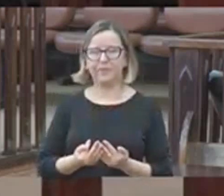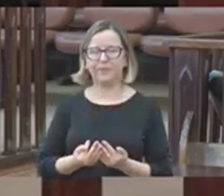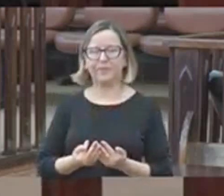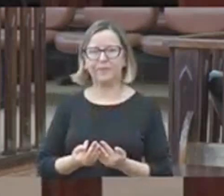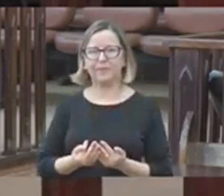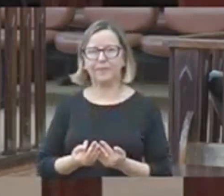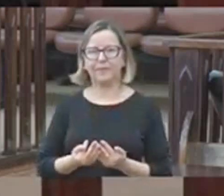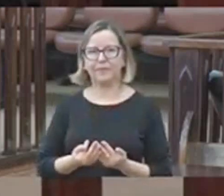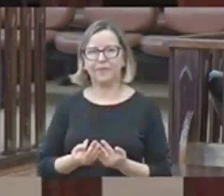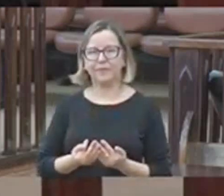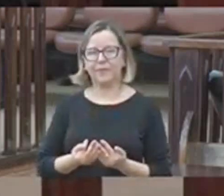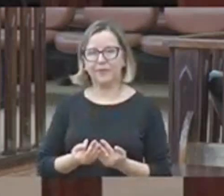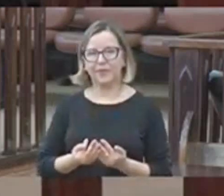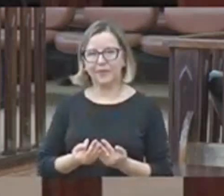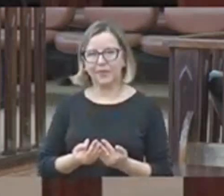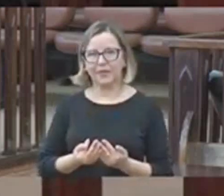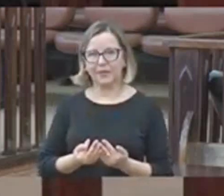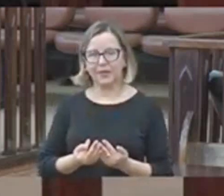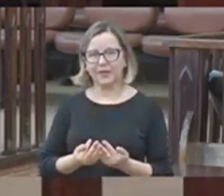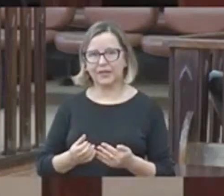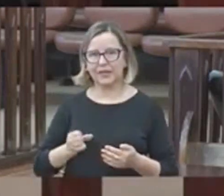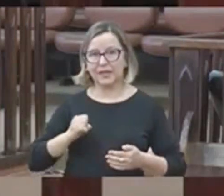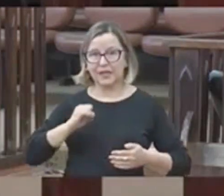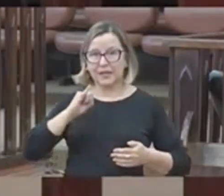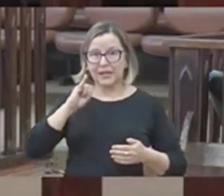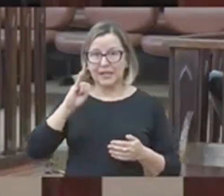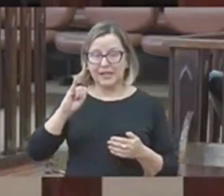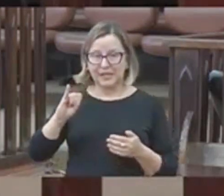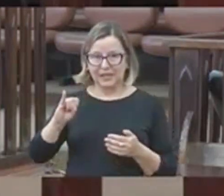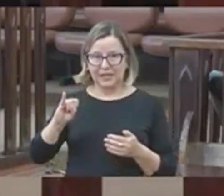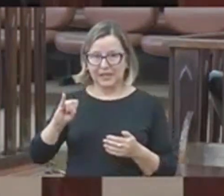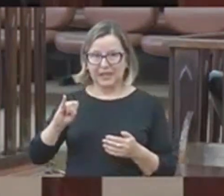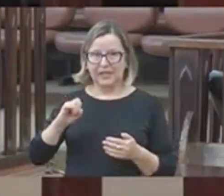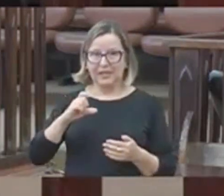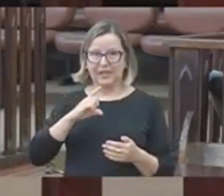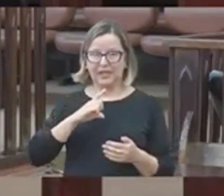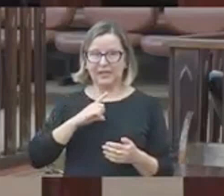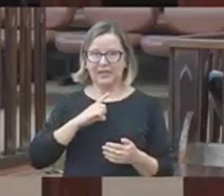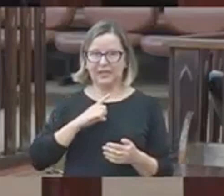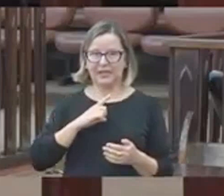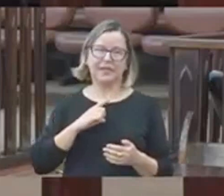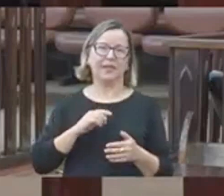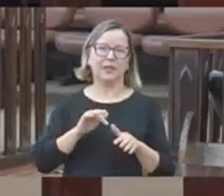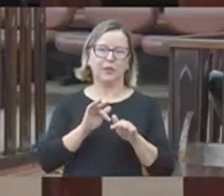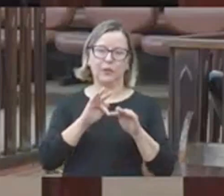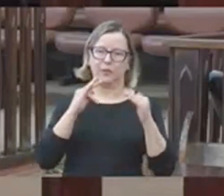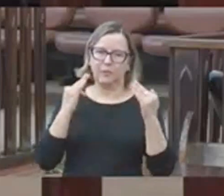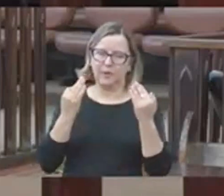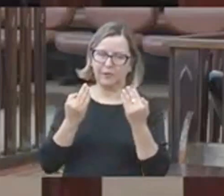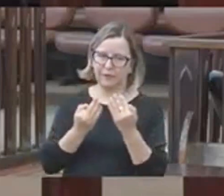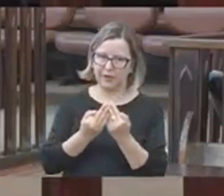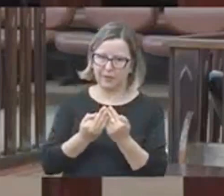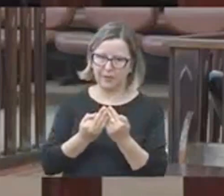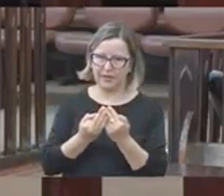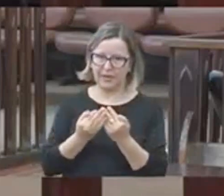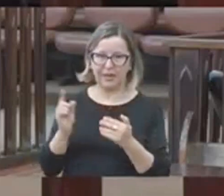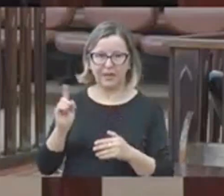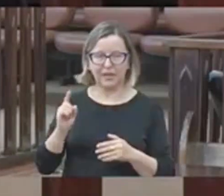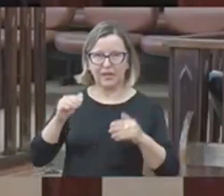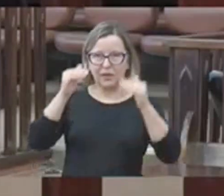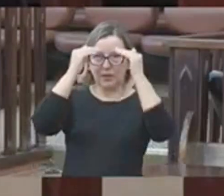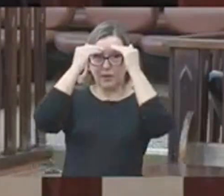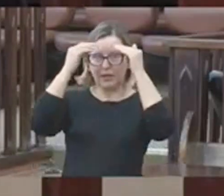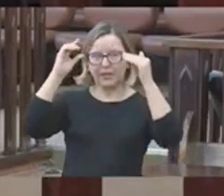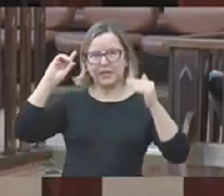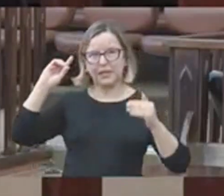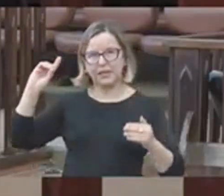Deus precisa da restauração. Também, todo lar cristão